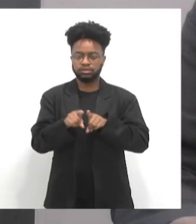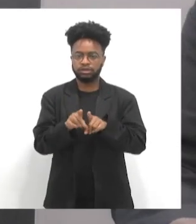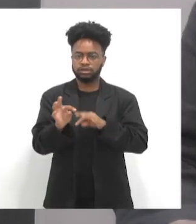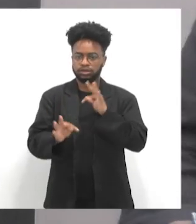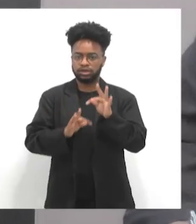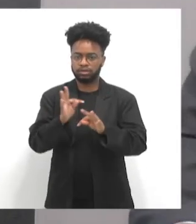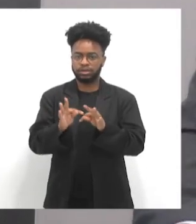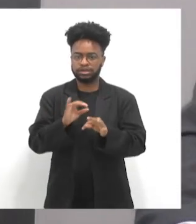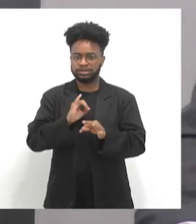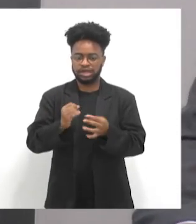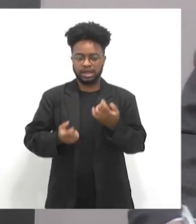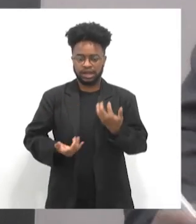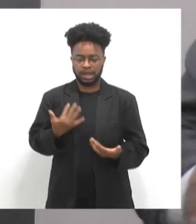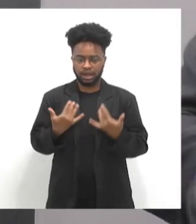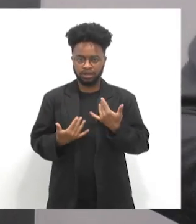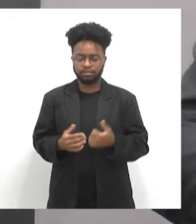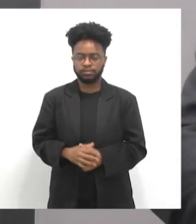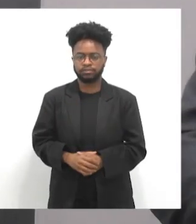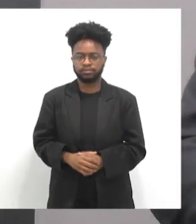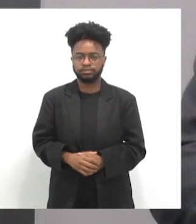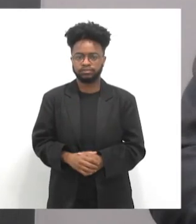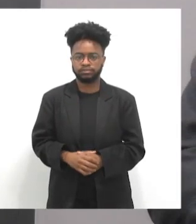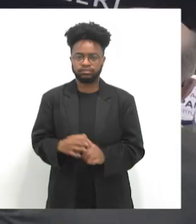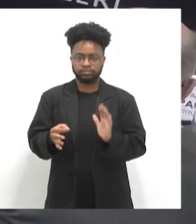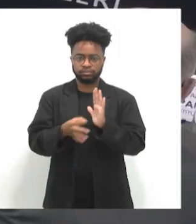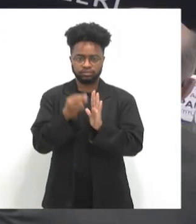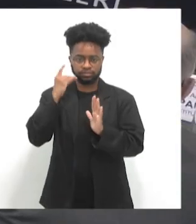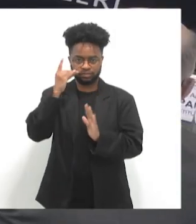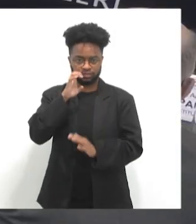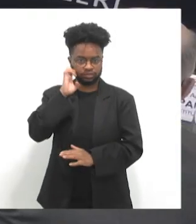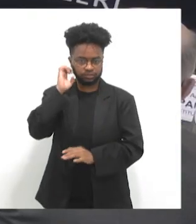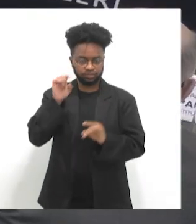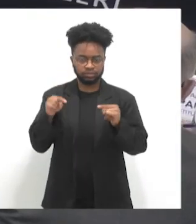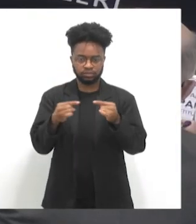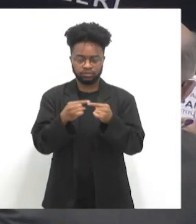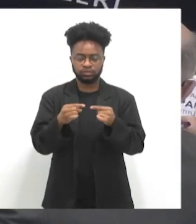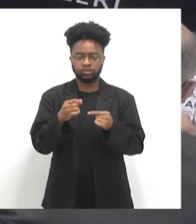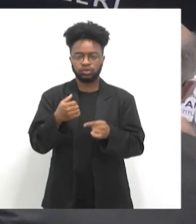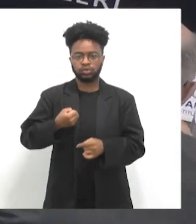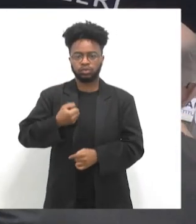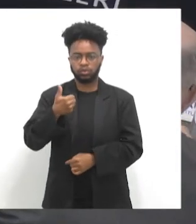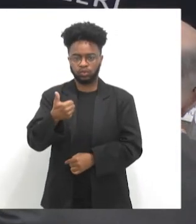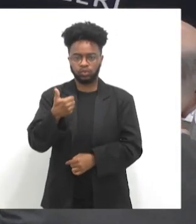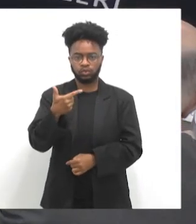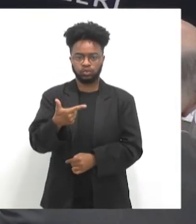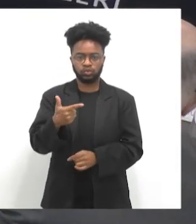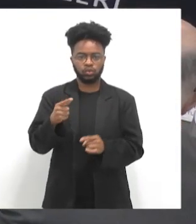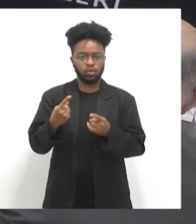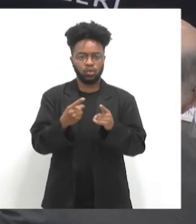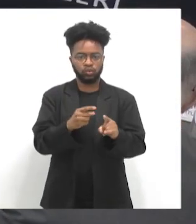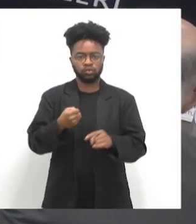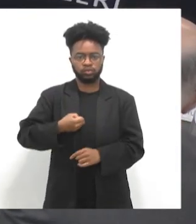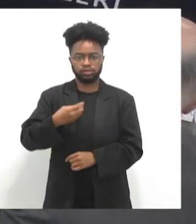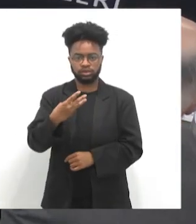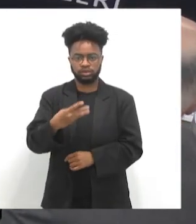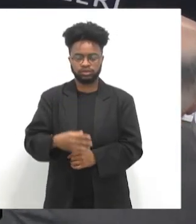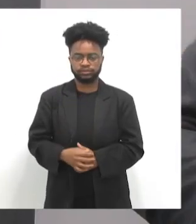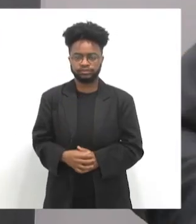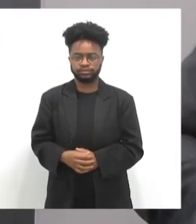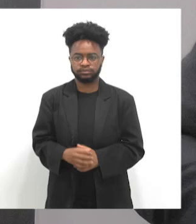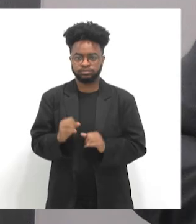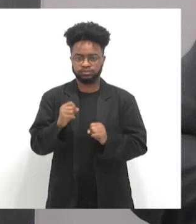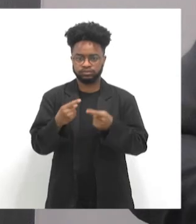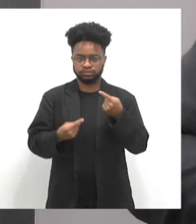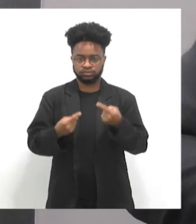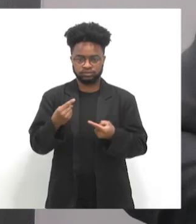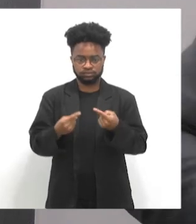queimaduras. Para parecer, a deputada Élica. Favorável às emendas número 1 e 2 e contrário à emenda número 3. Em